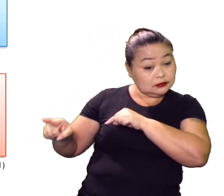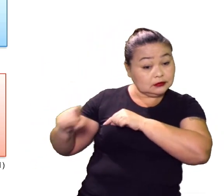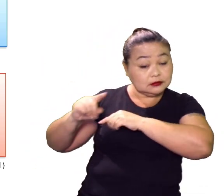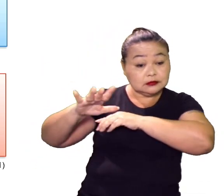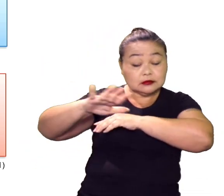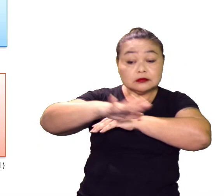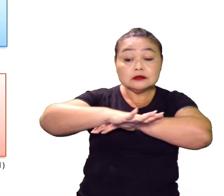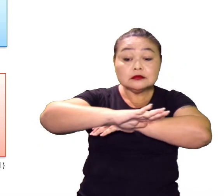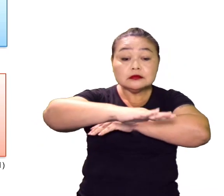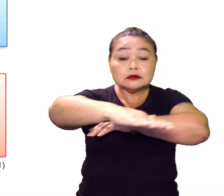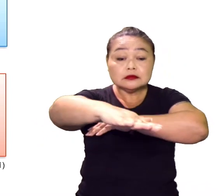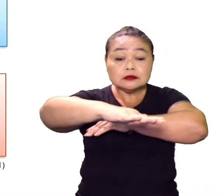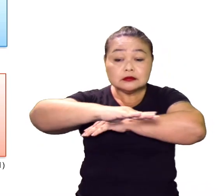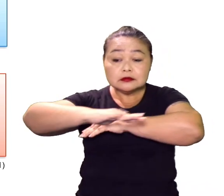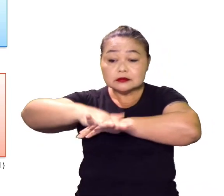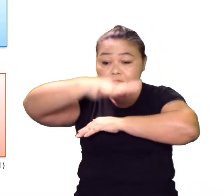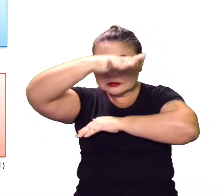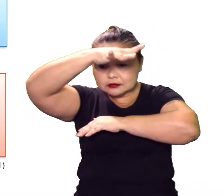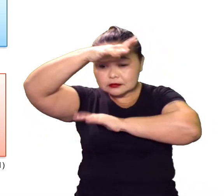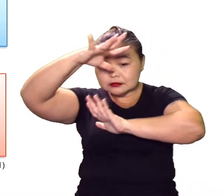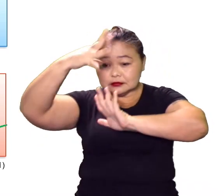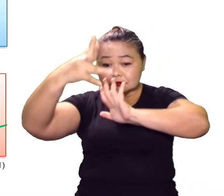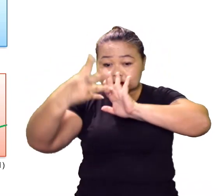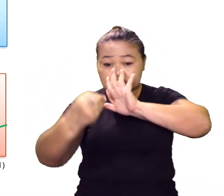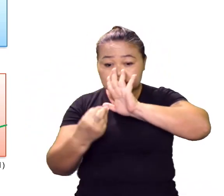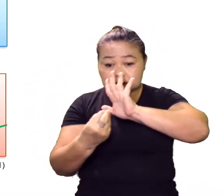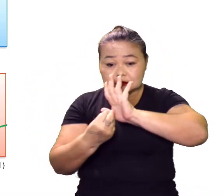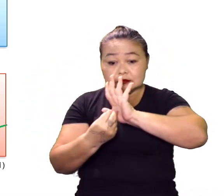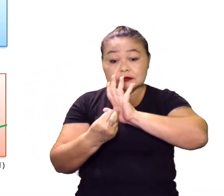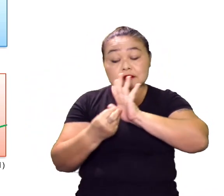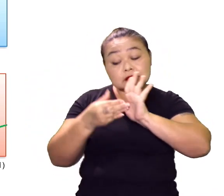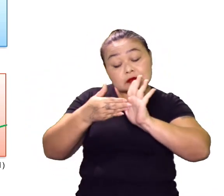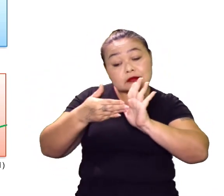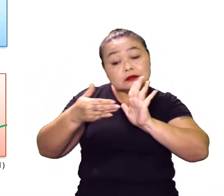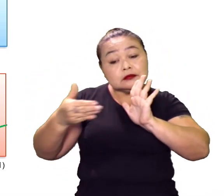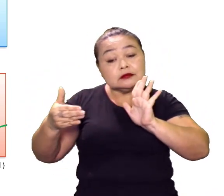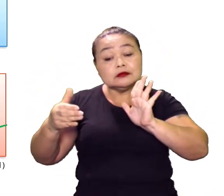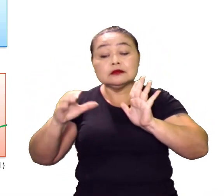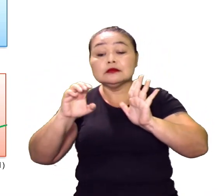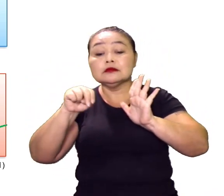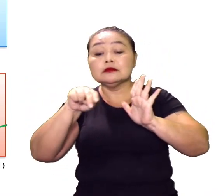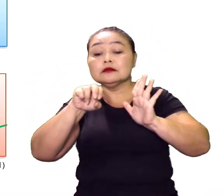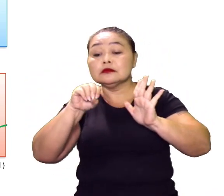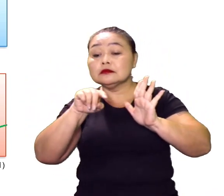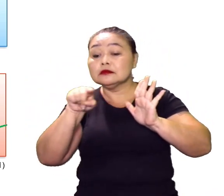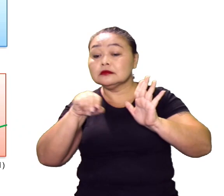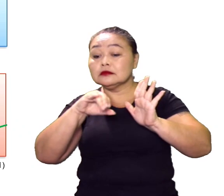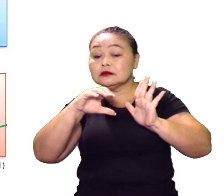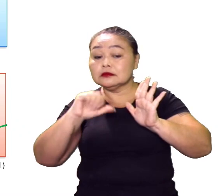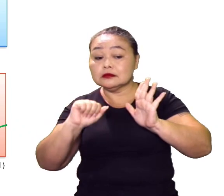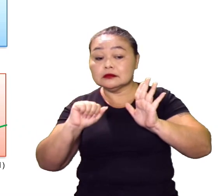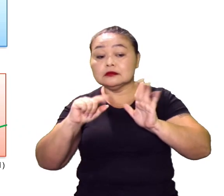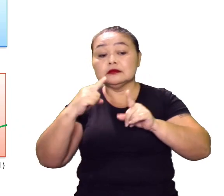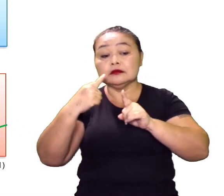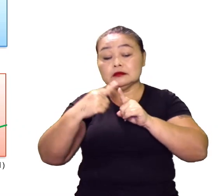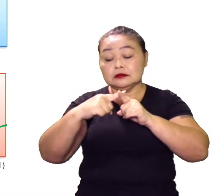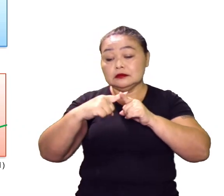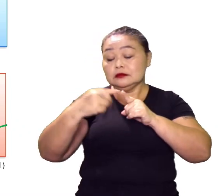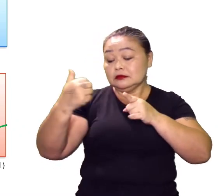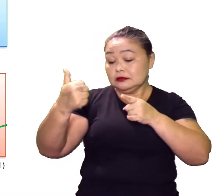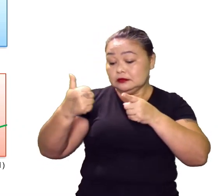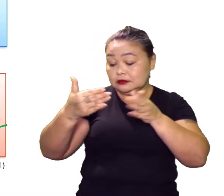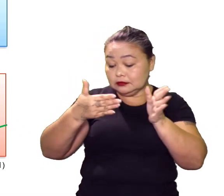mais recentes, que são sedimentos da era cenozoica, dos períodos terciário